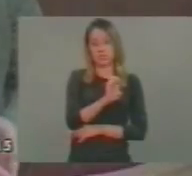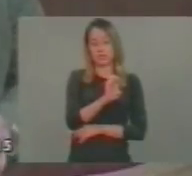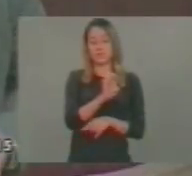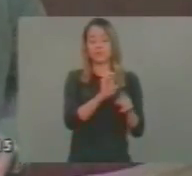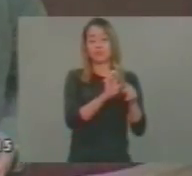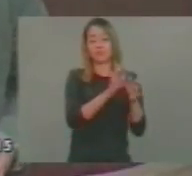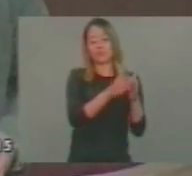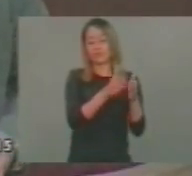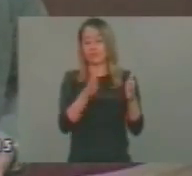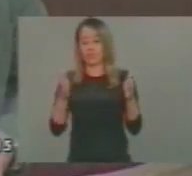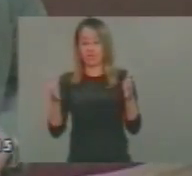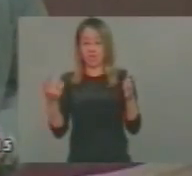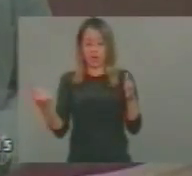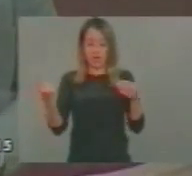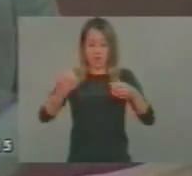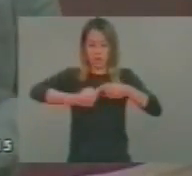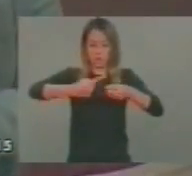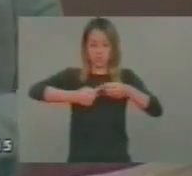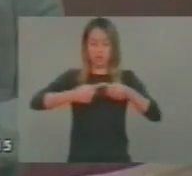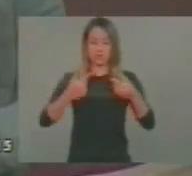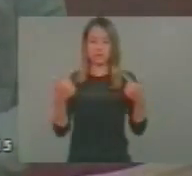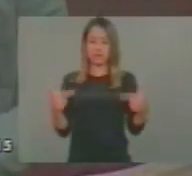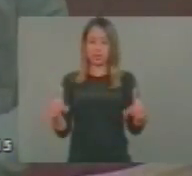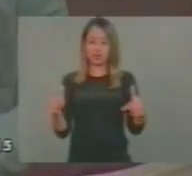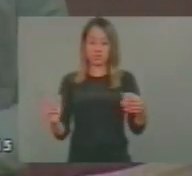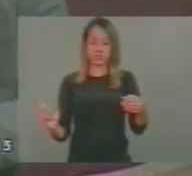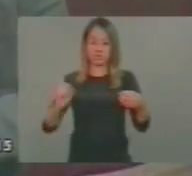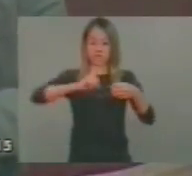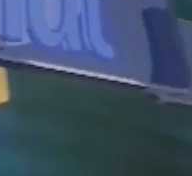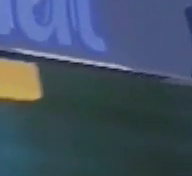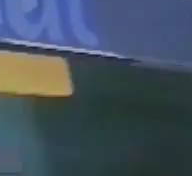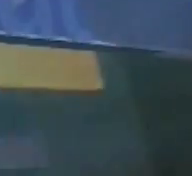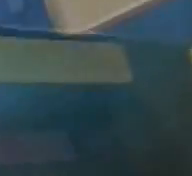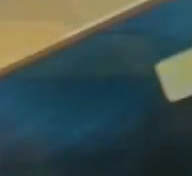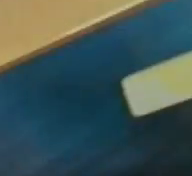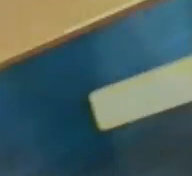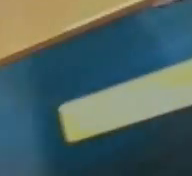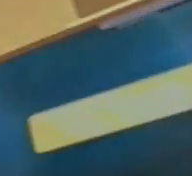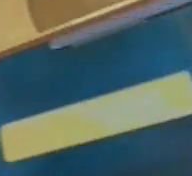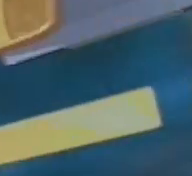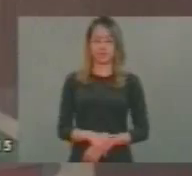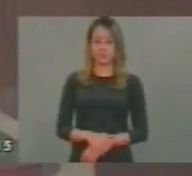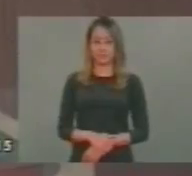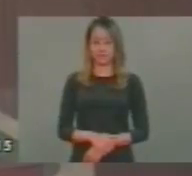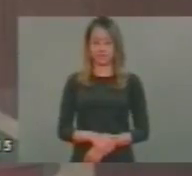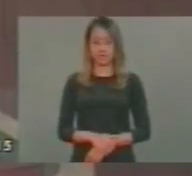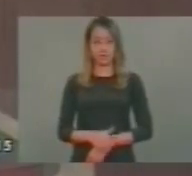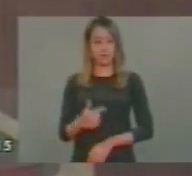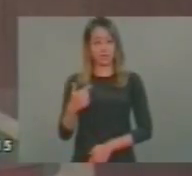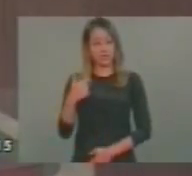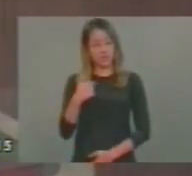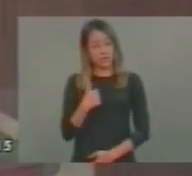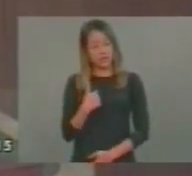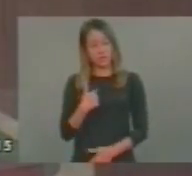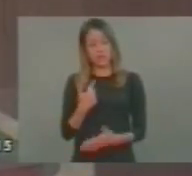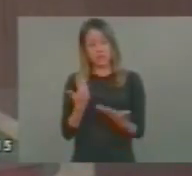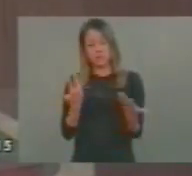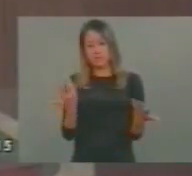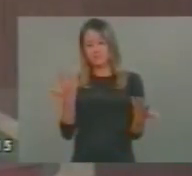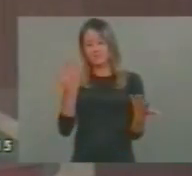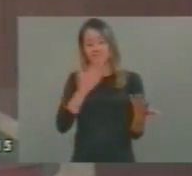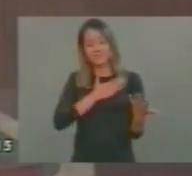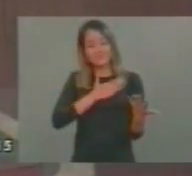do monitoramento de ações prioritárias para viabilizar o estudo. O deputado Renato Roseno, do